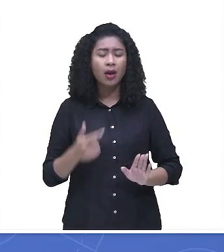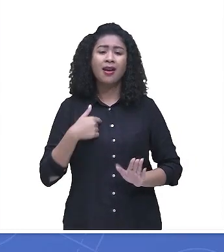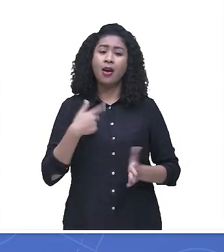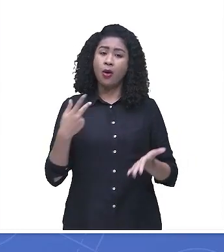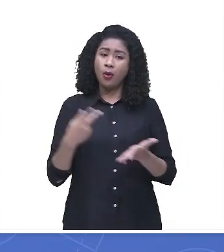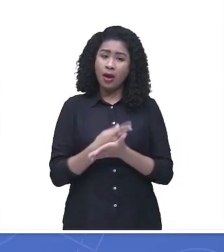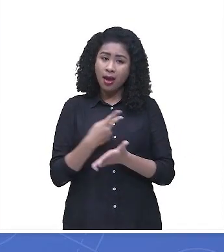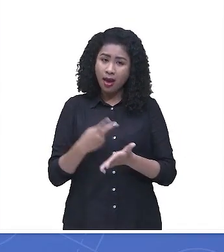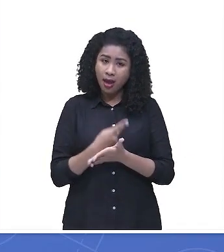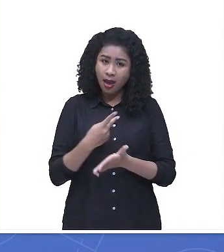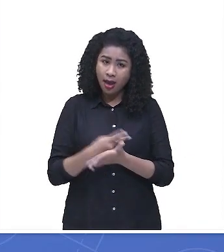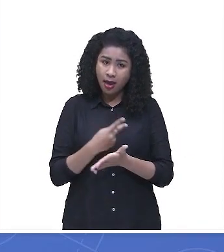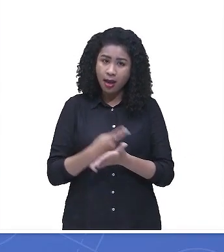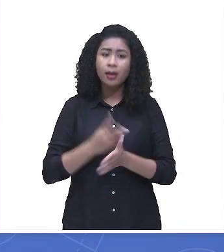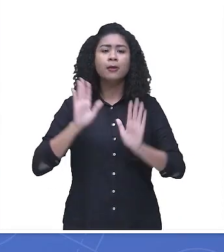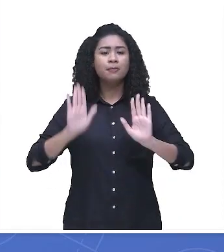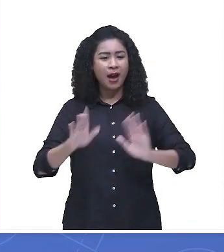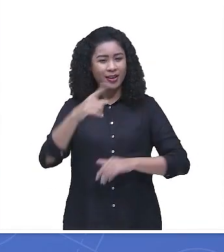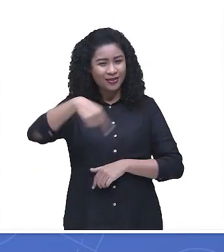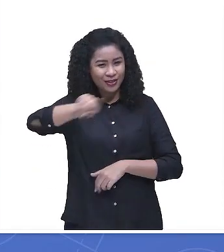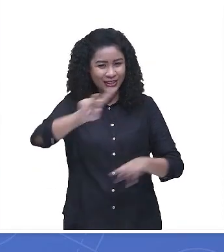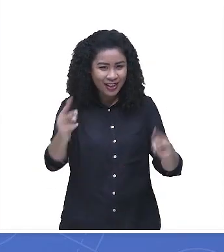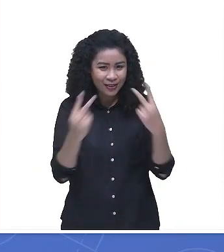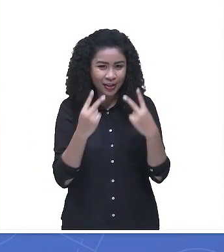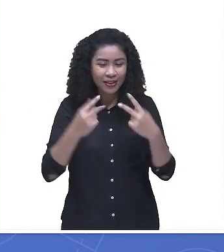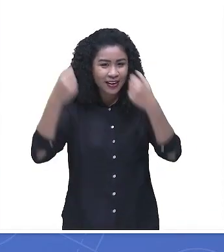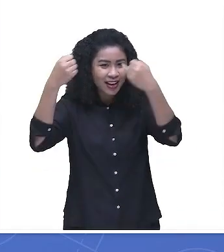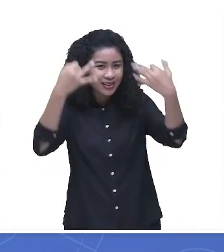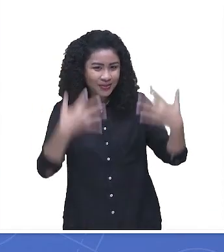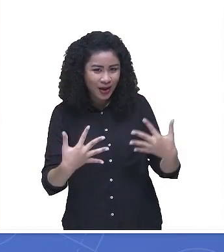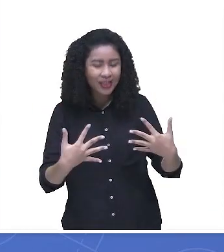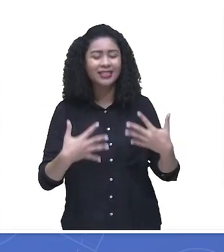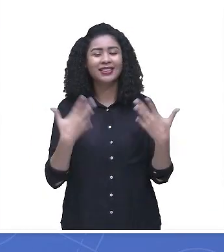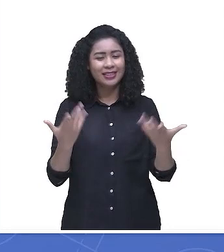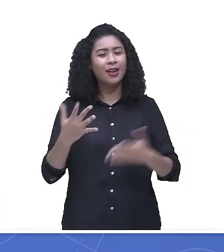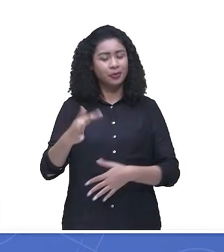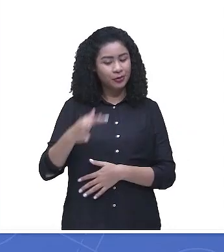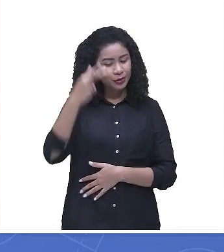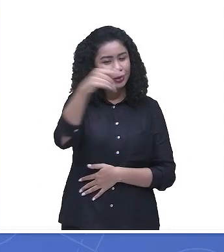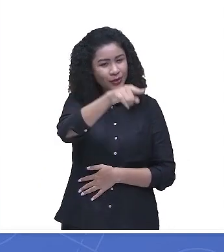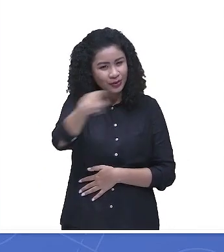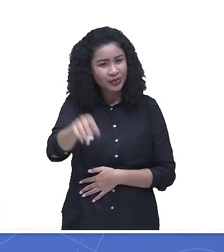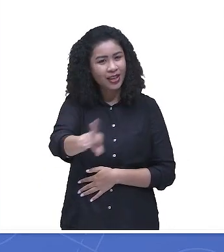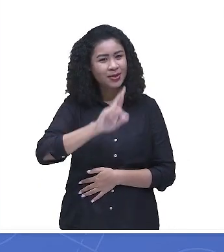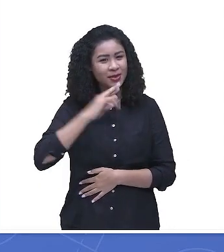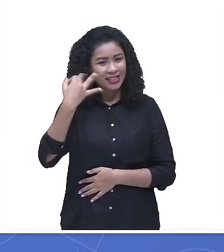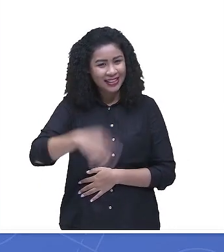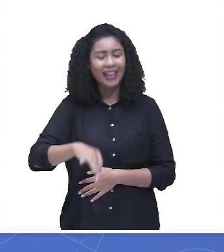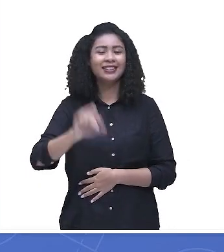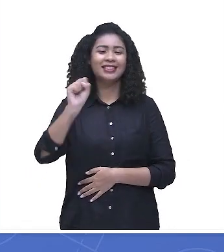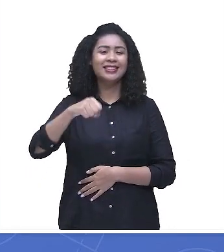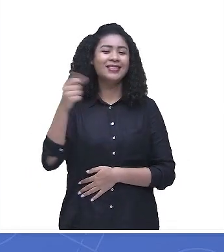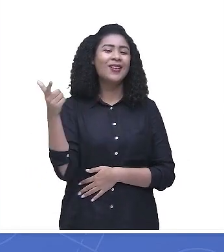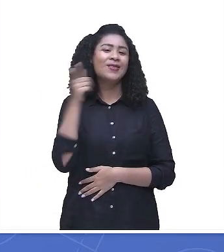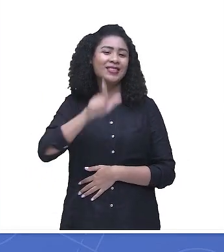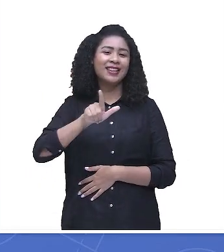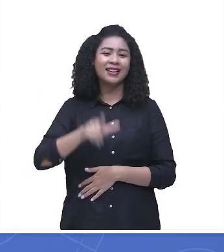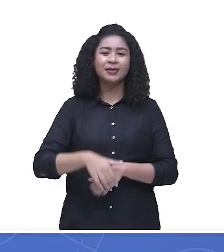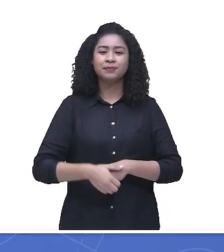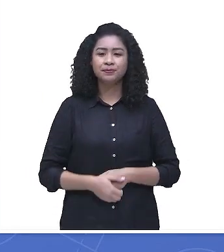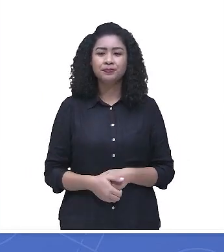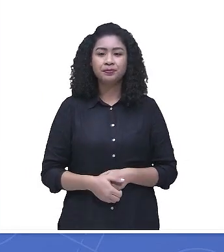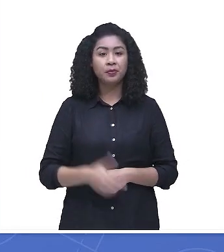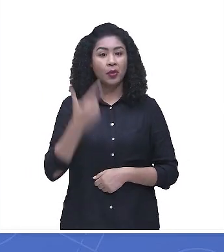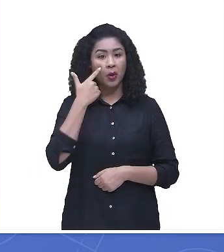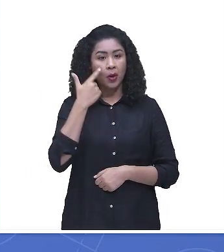olha aí, teve a explicação e daqui para frente vai acertar, não é mesmo? Então vamos trazer o comentário para que vocês possam tomar nota também. Os